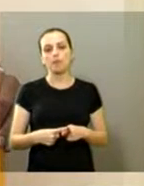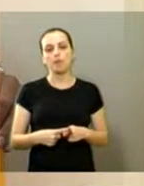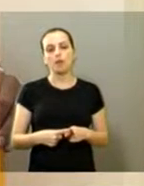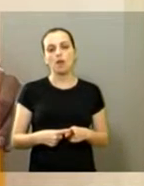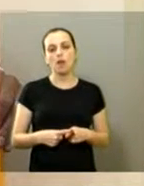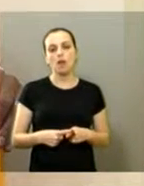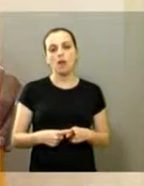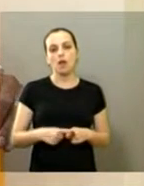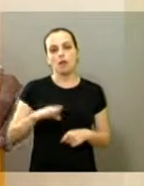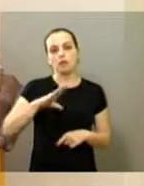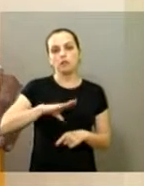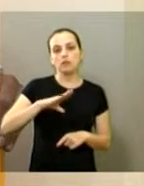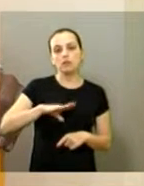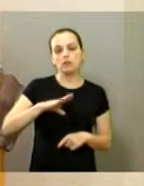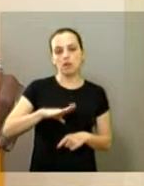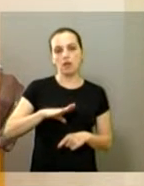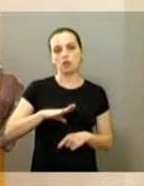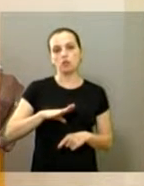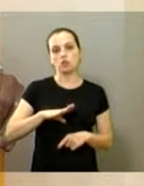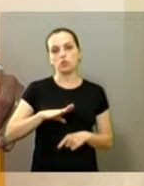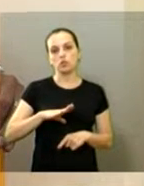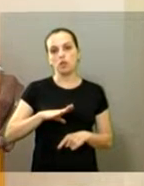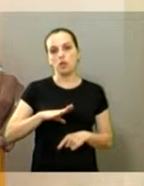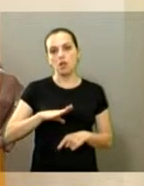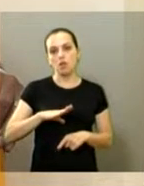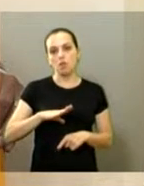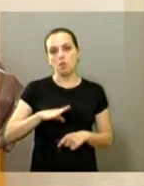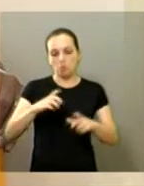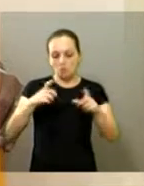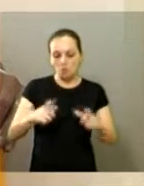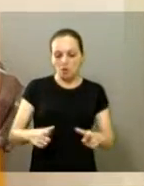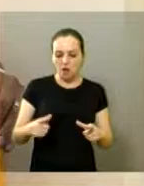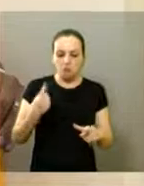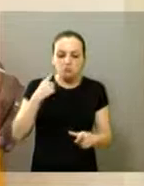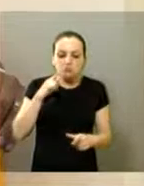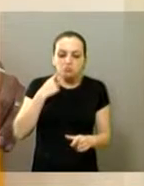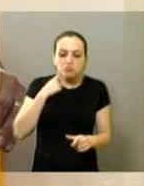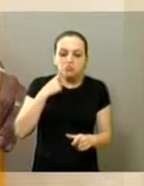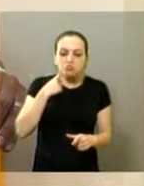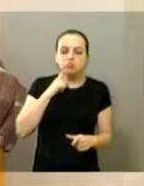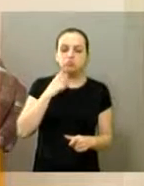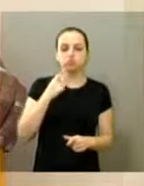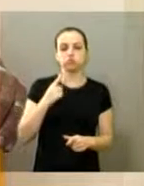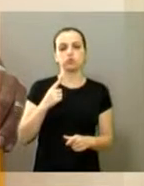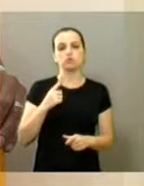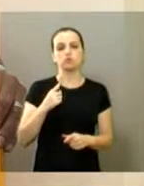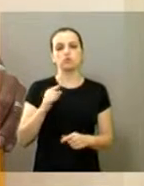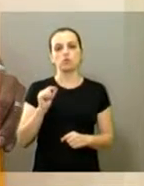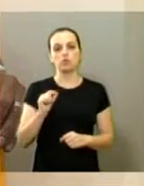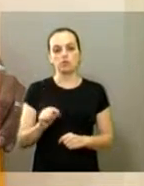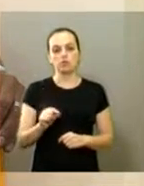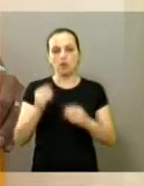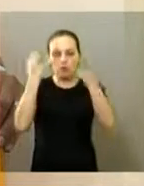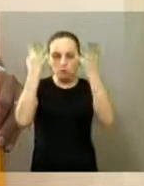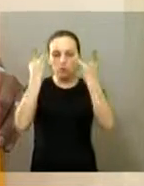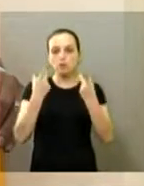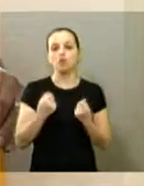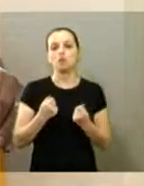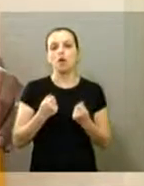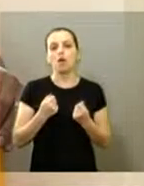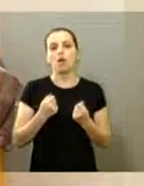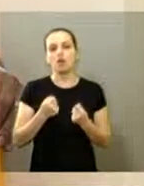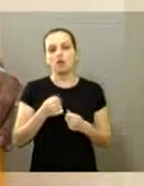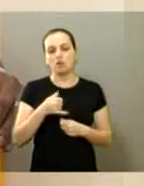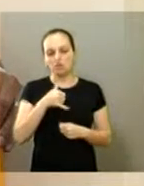a nossa cidade vai virar um bolsão de entulho a céu aberto. E quanto aos animais, eu fico